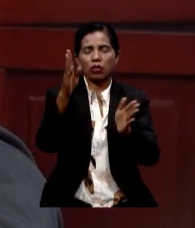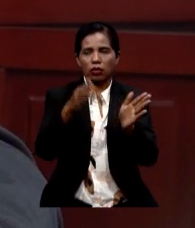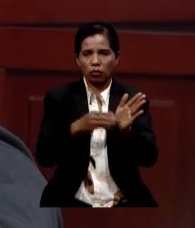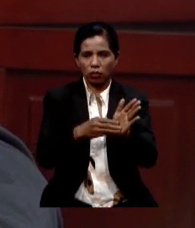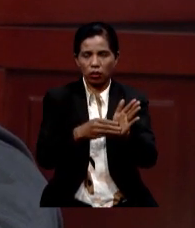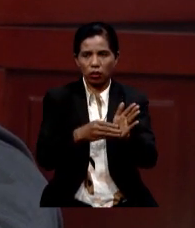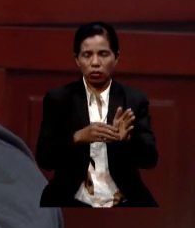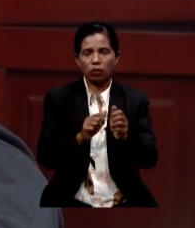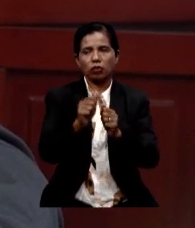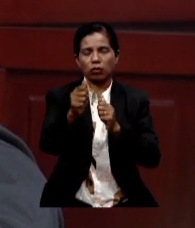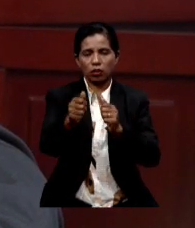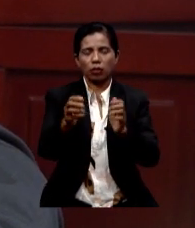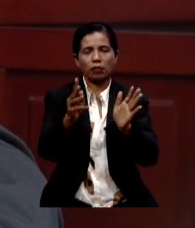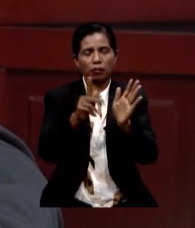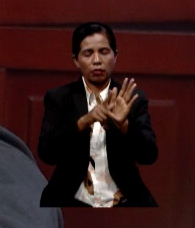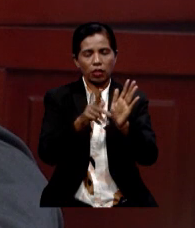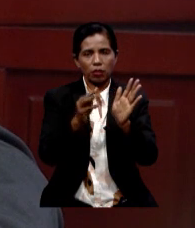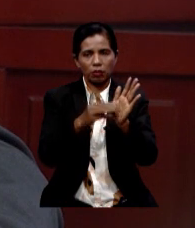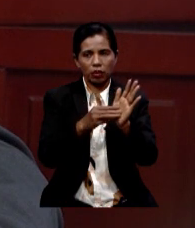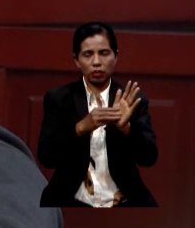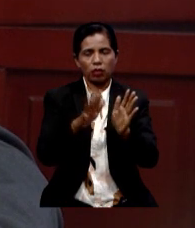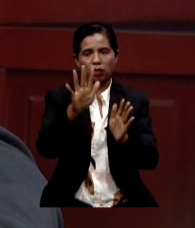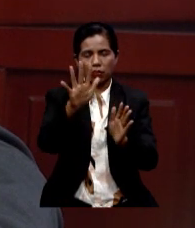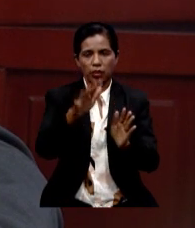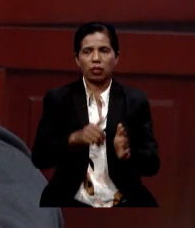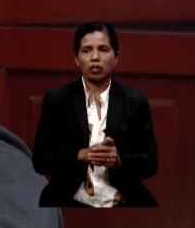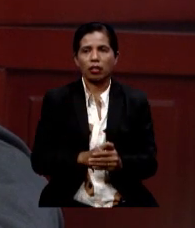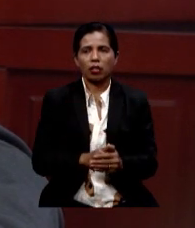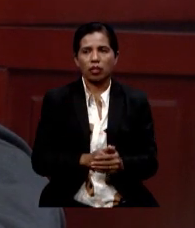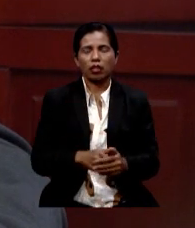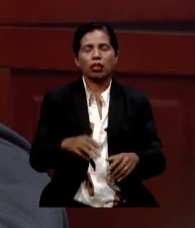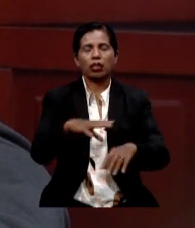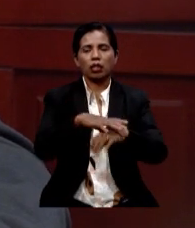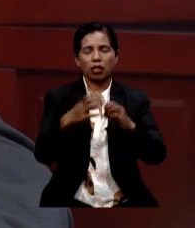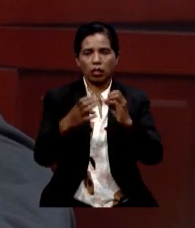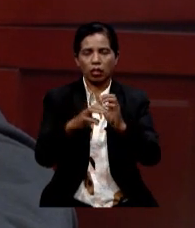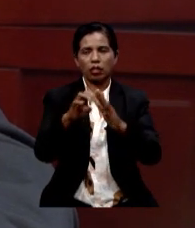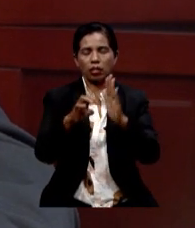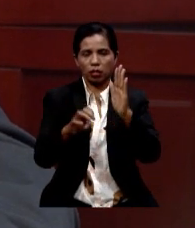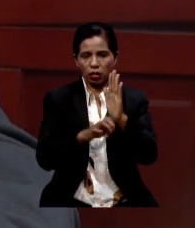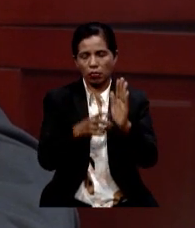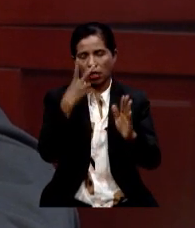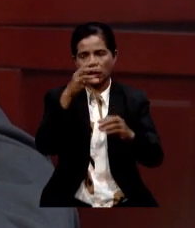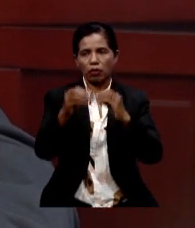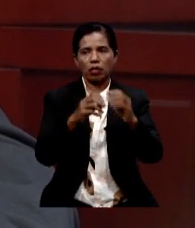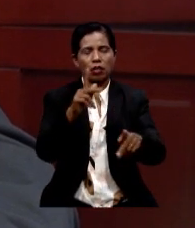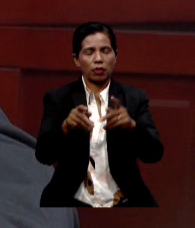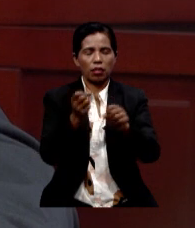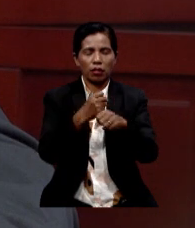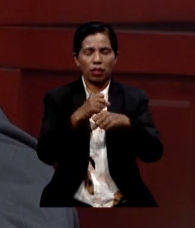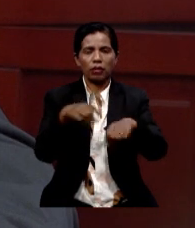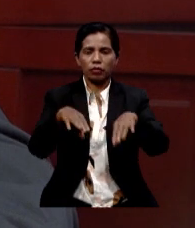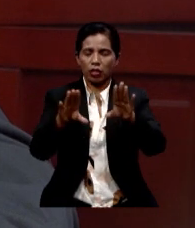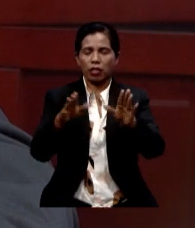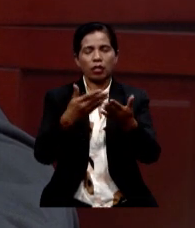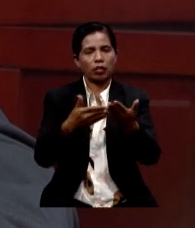quanto o cinema mai liur 50 metros ne estar na academia é uma bela halo atividade do governo vai ser